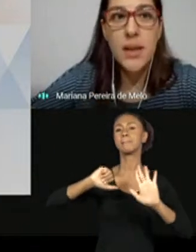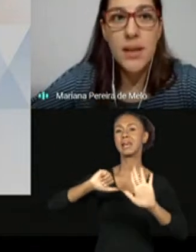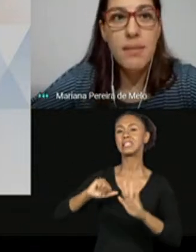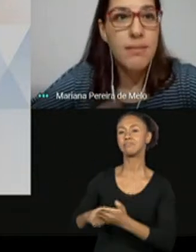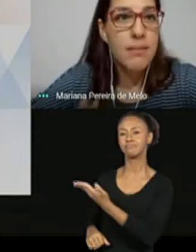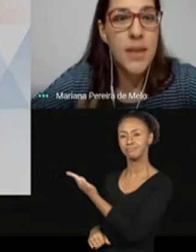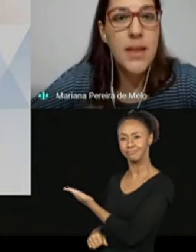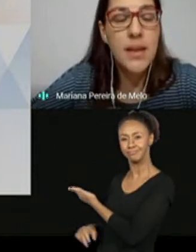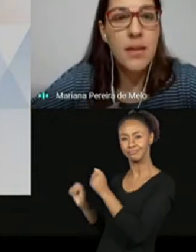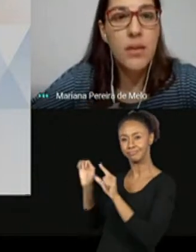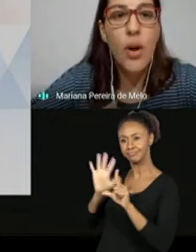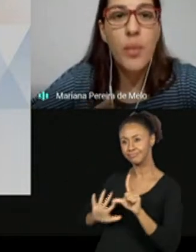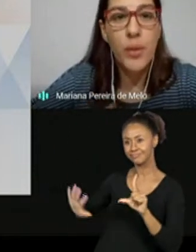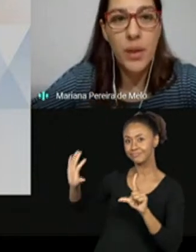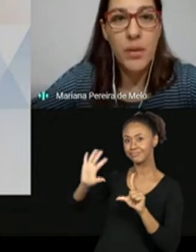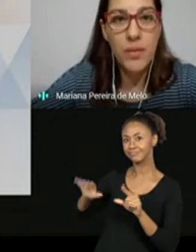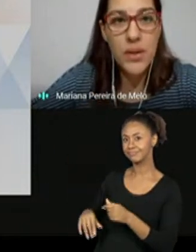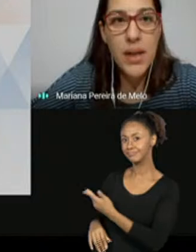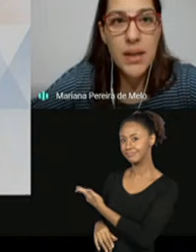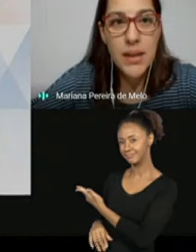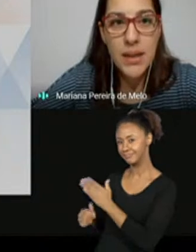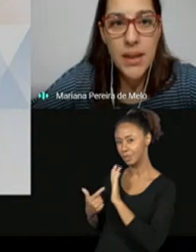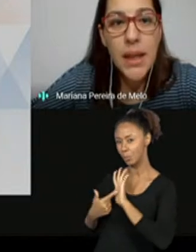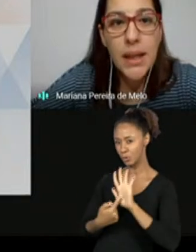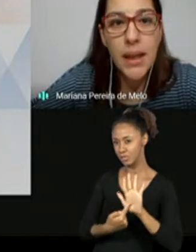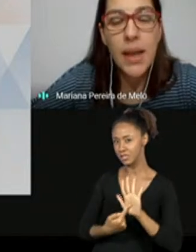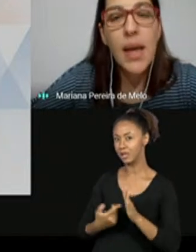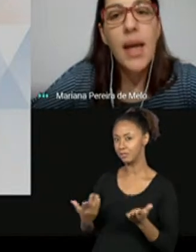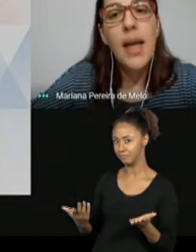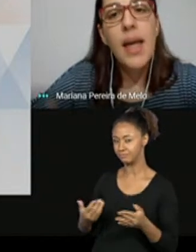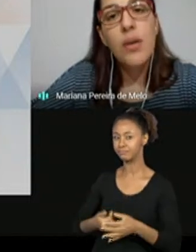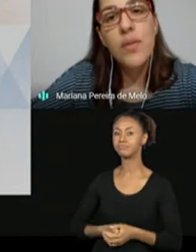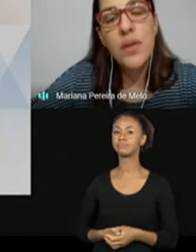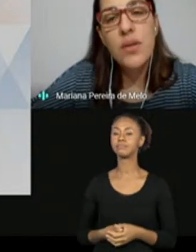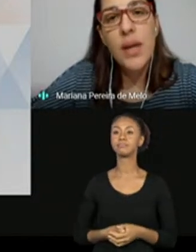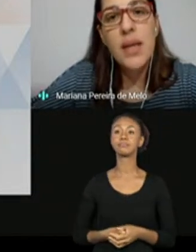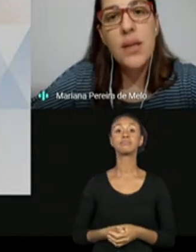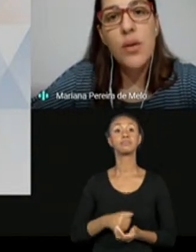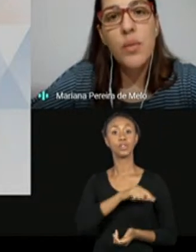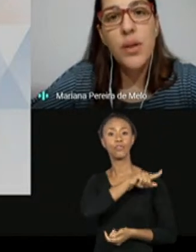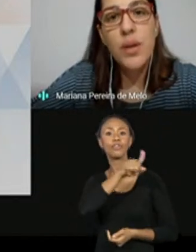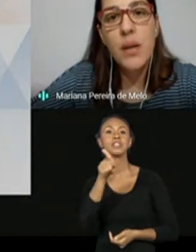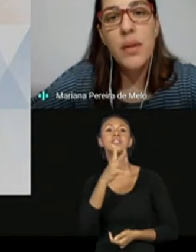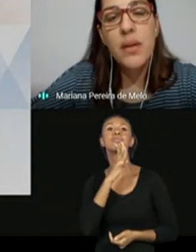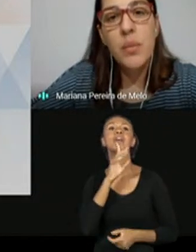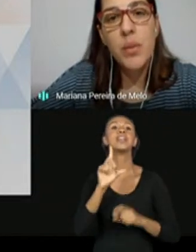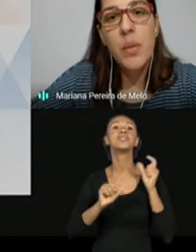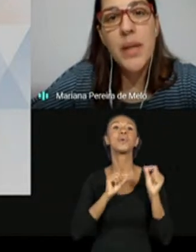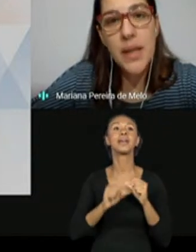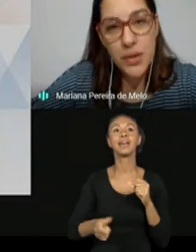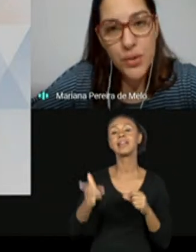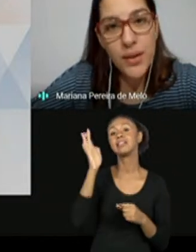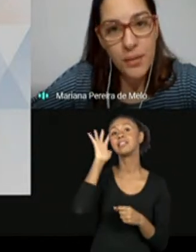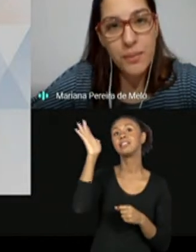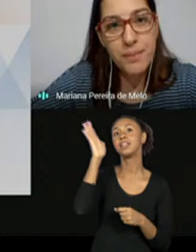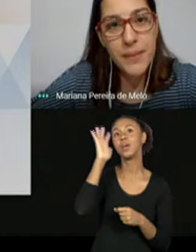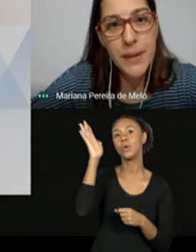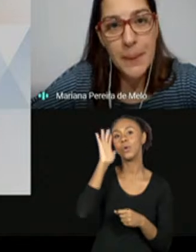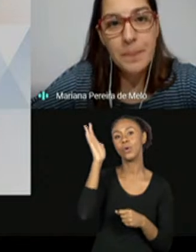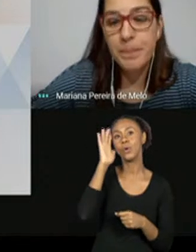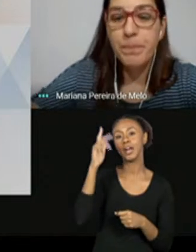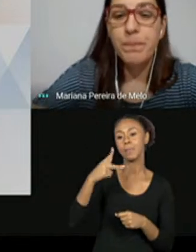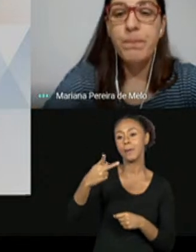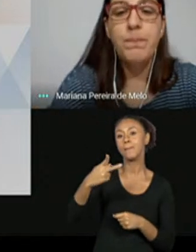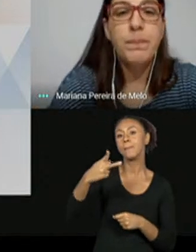mostrei nesse tópico aqui para vocês, nesse item, é o que vocês conhecem como teorema da probabilidade total,